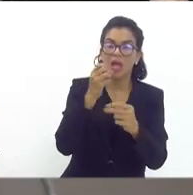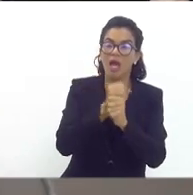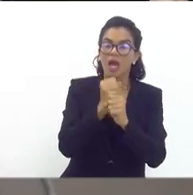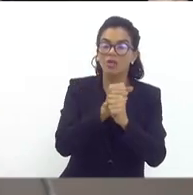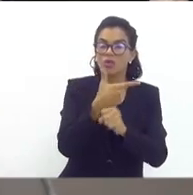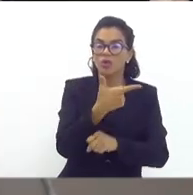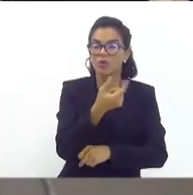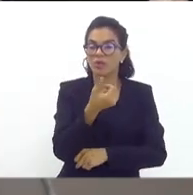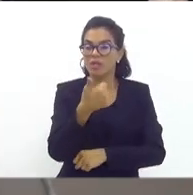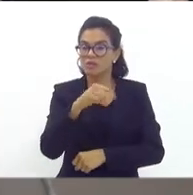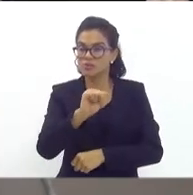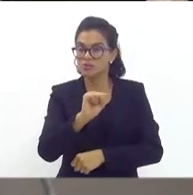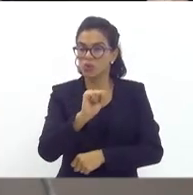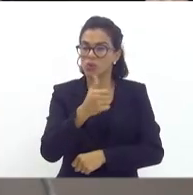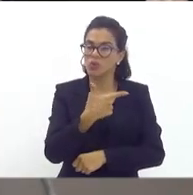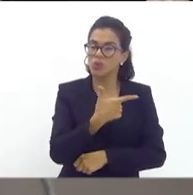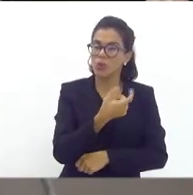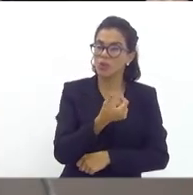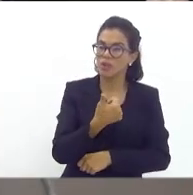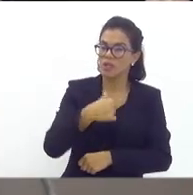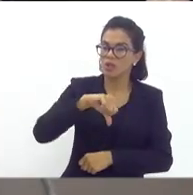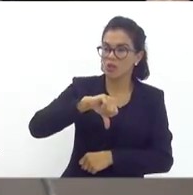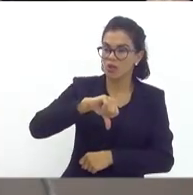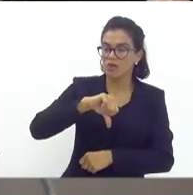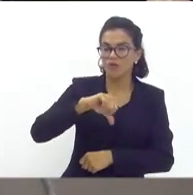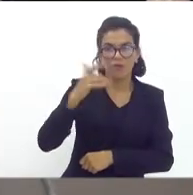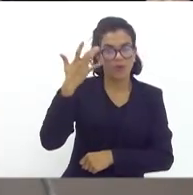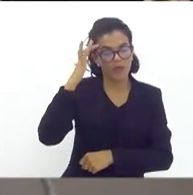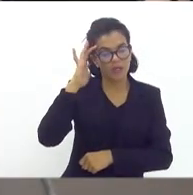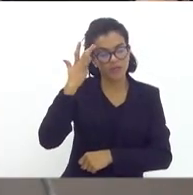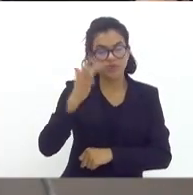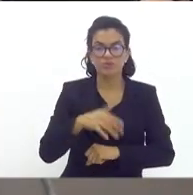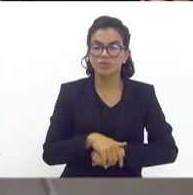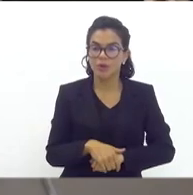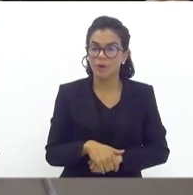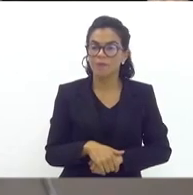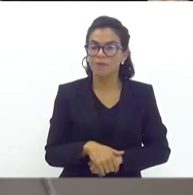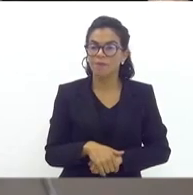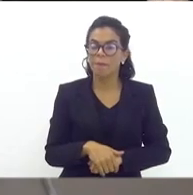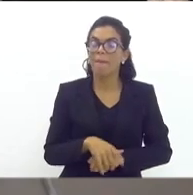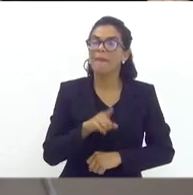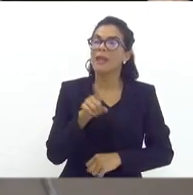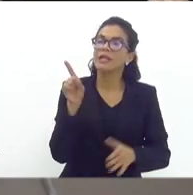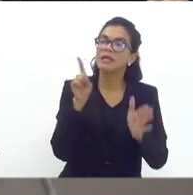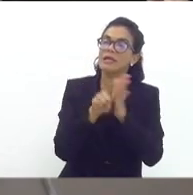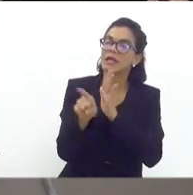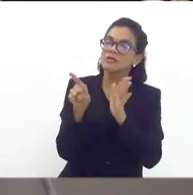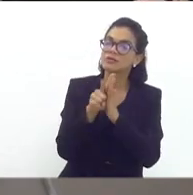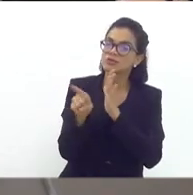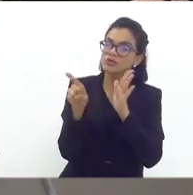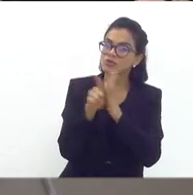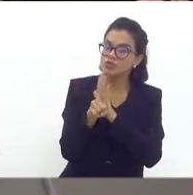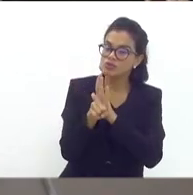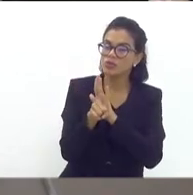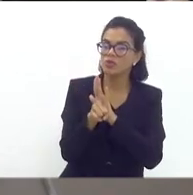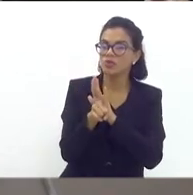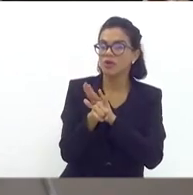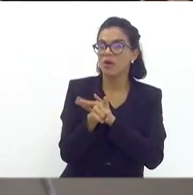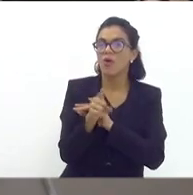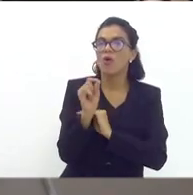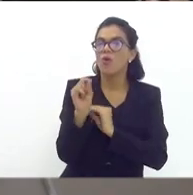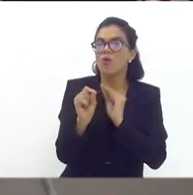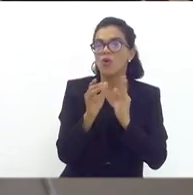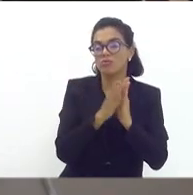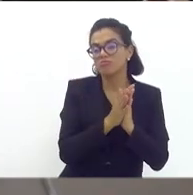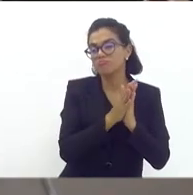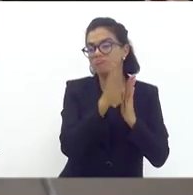19 não sei exatamente quando quando foi realizado com que eles questionam a o aditamento